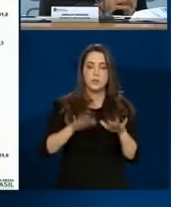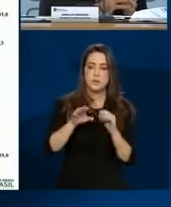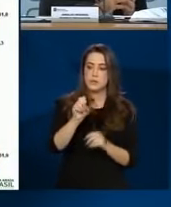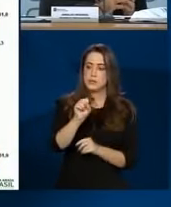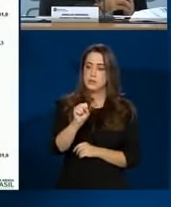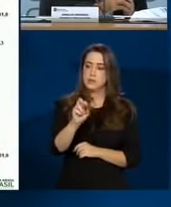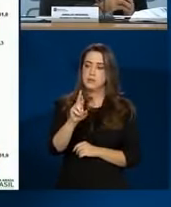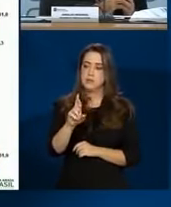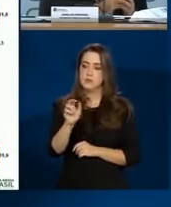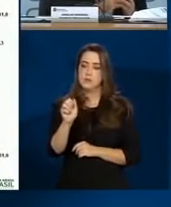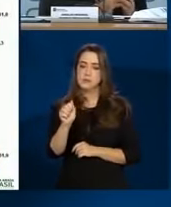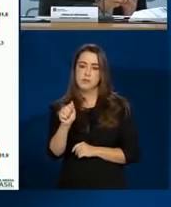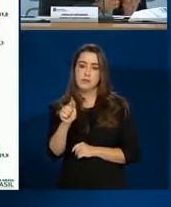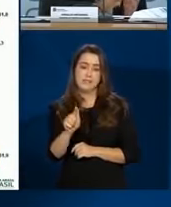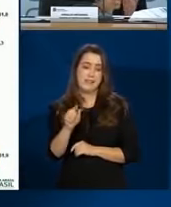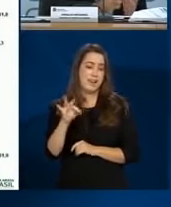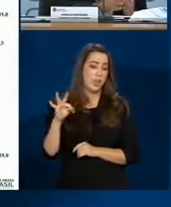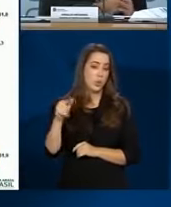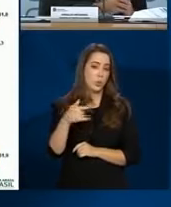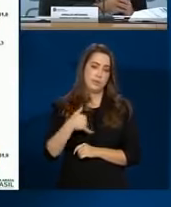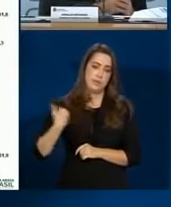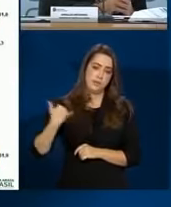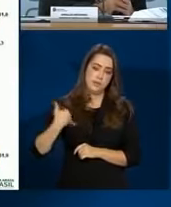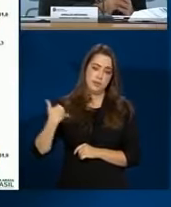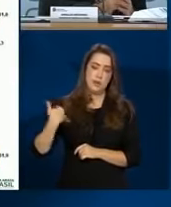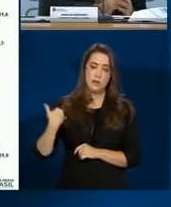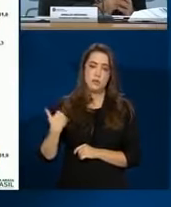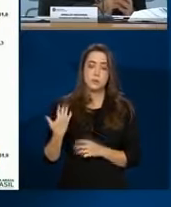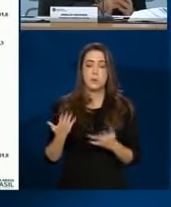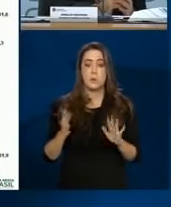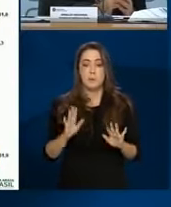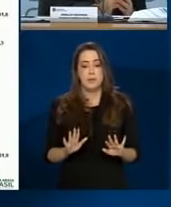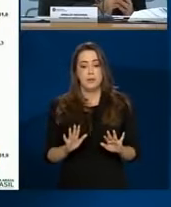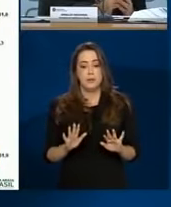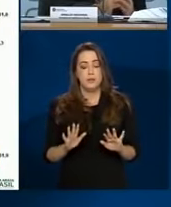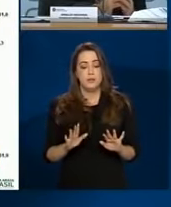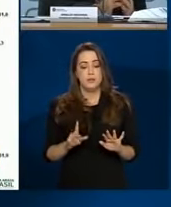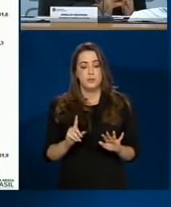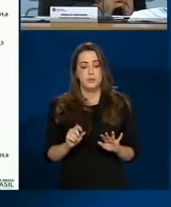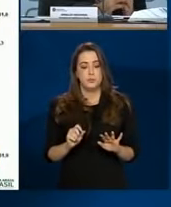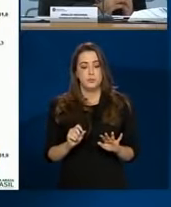todas as faixas etárias, em todos os intervalos etários,